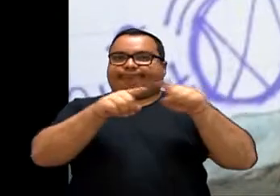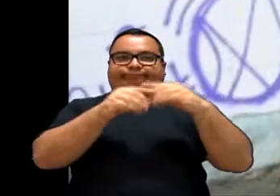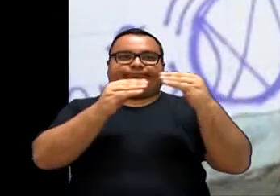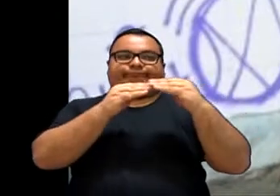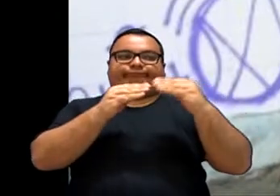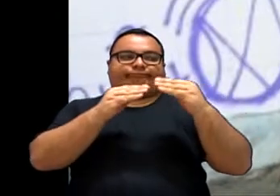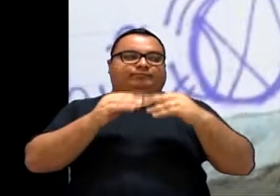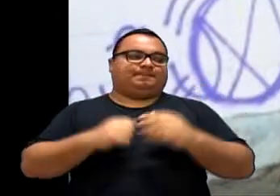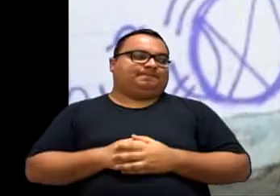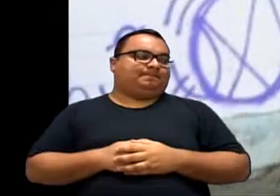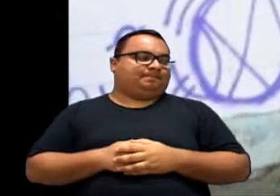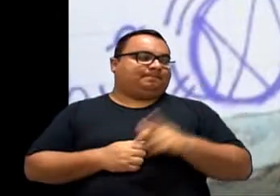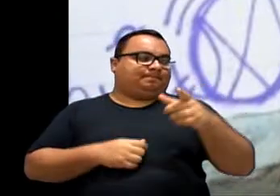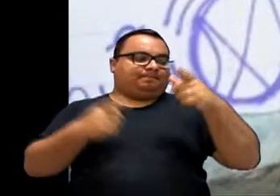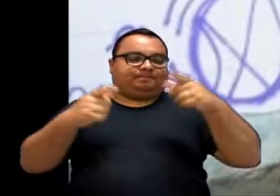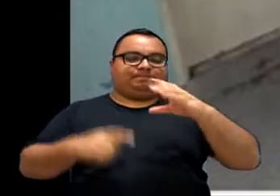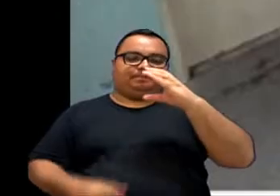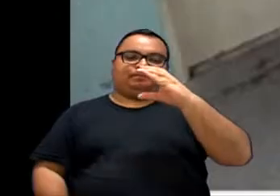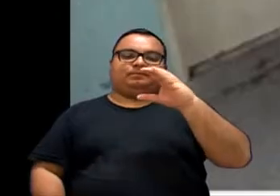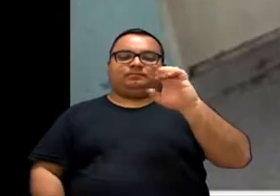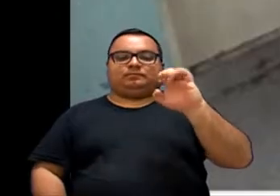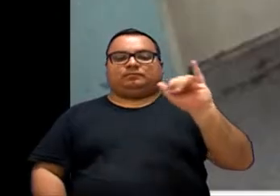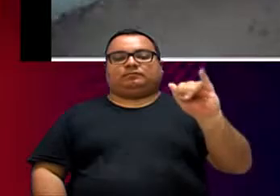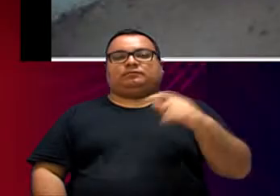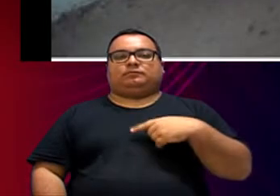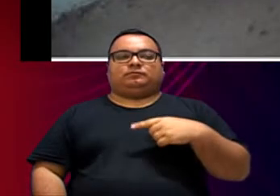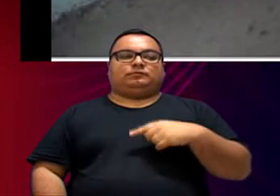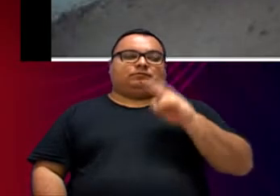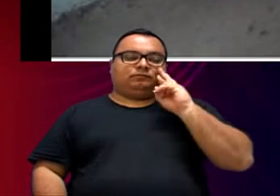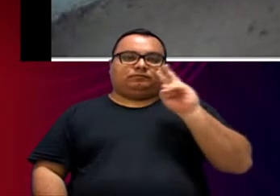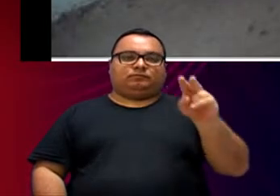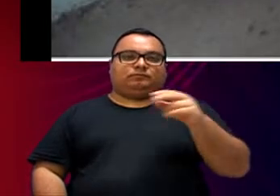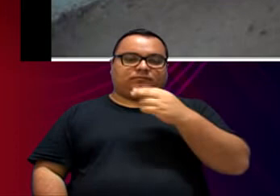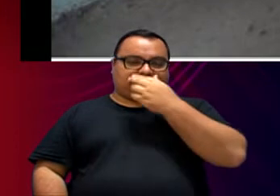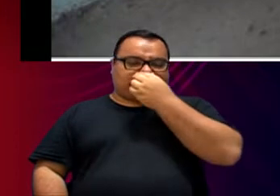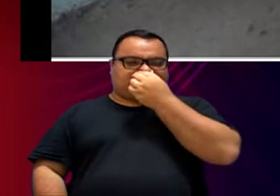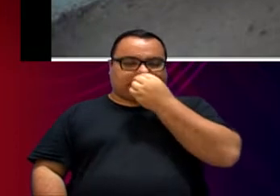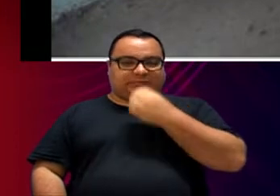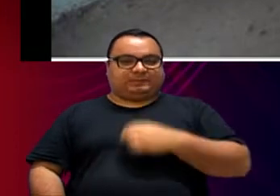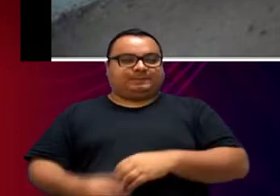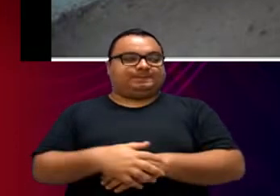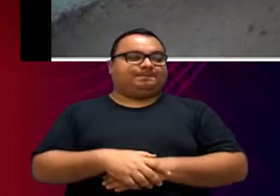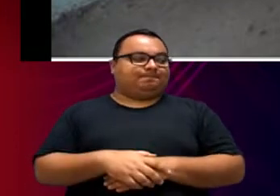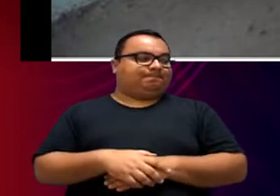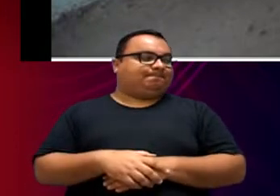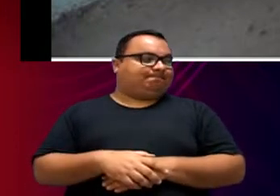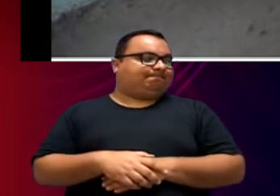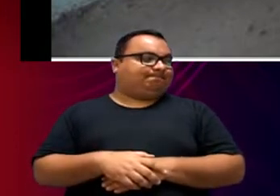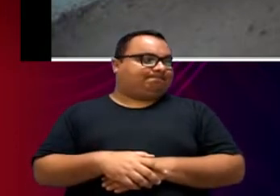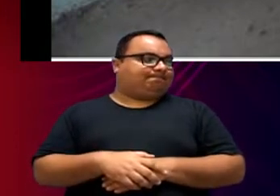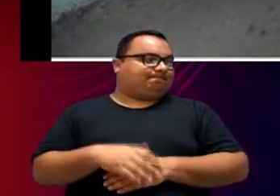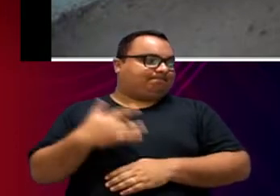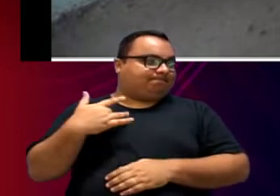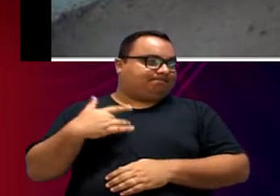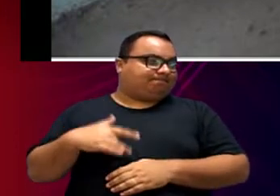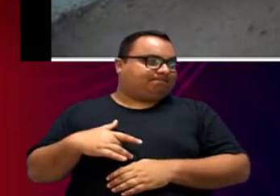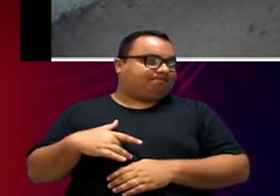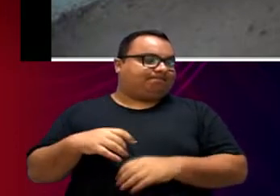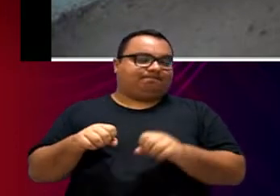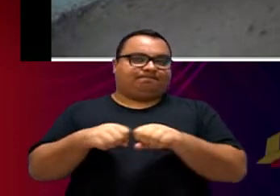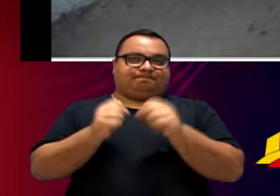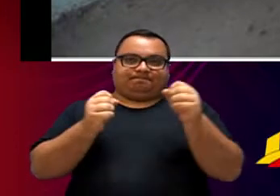novo mundo não só para pessoas de rua do